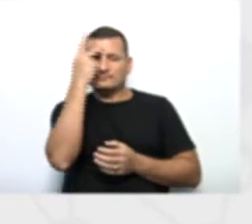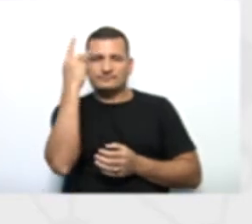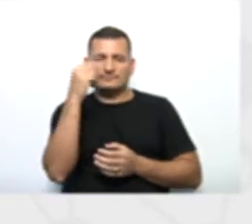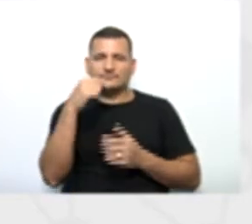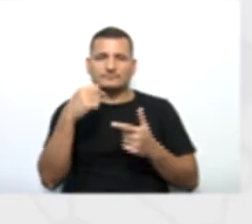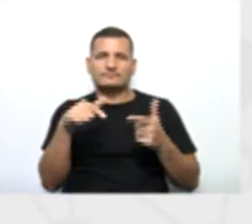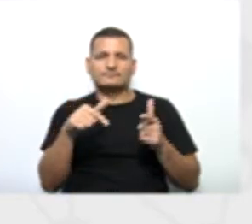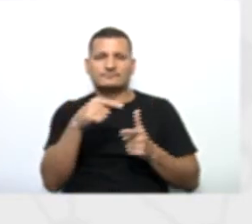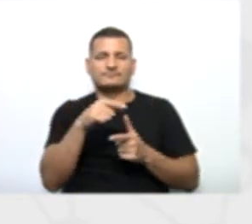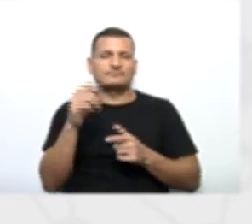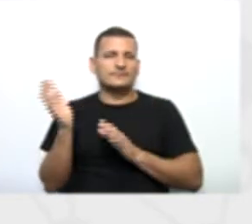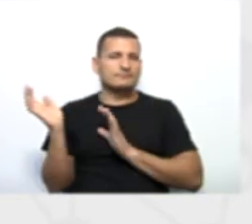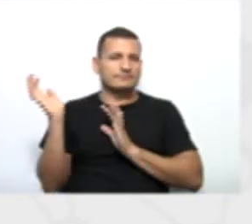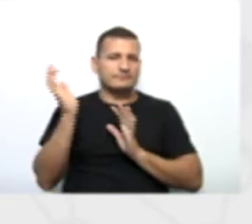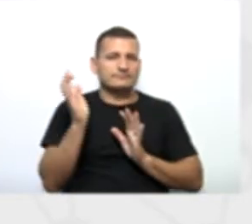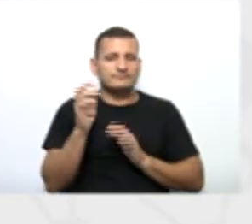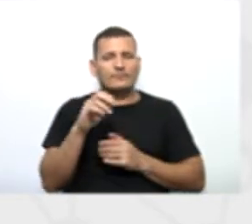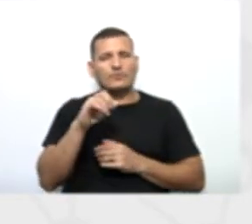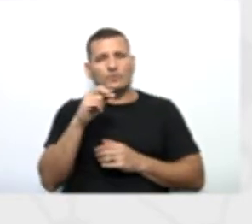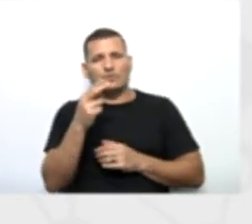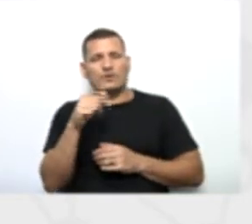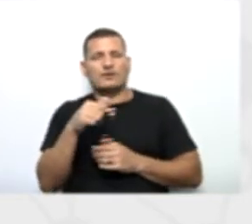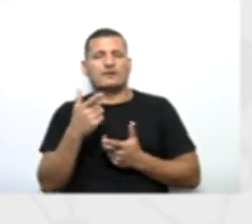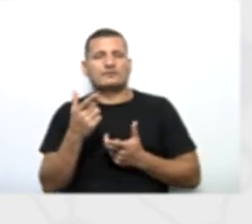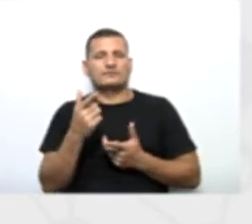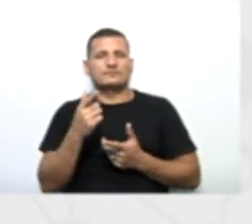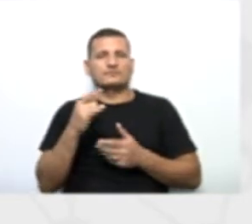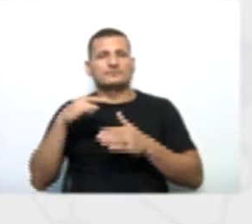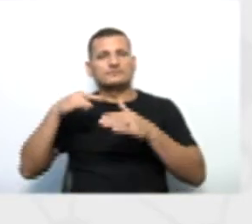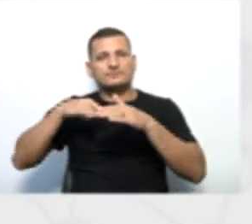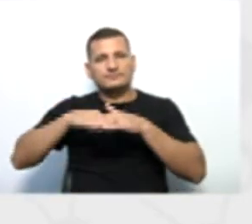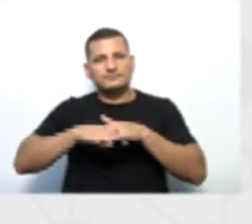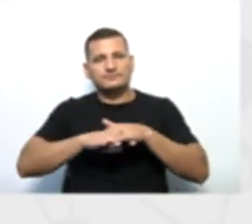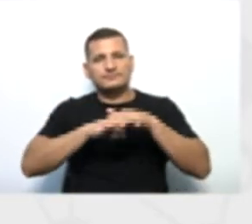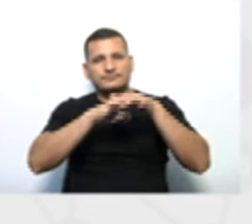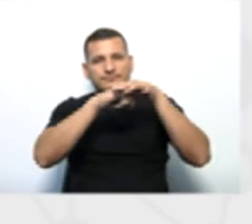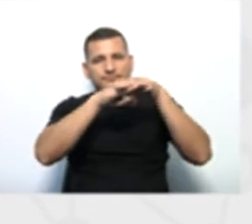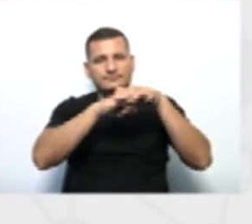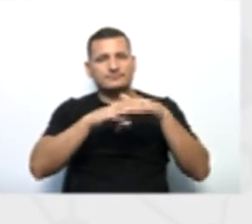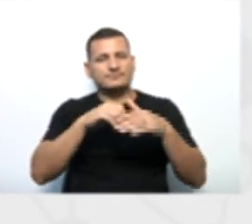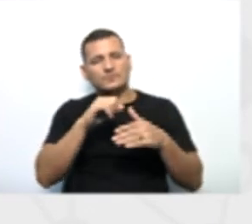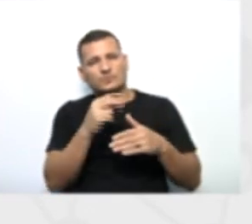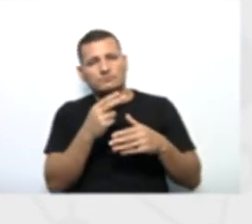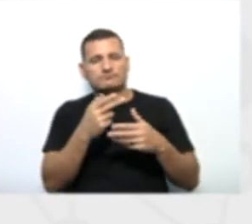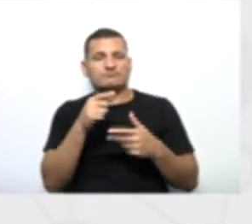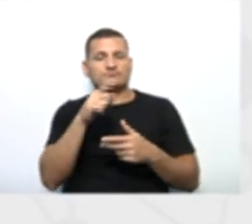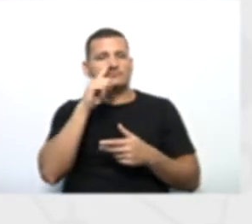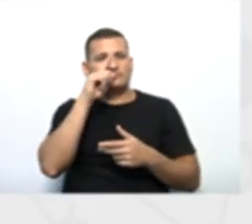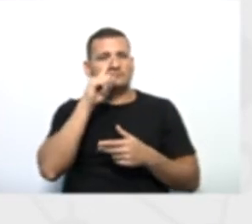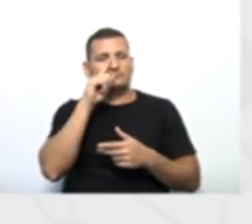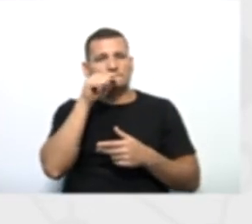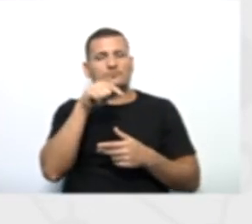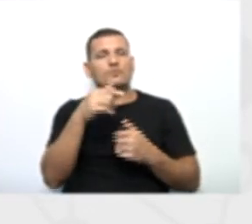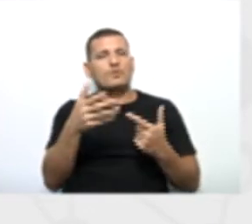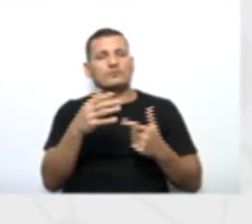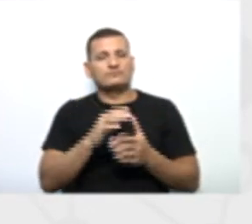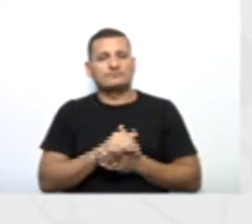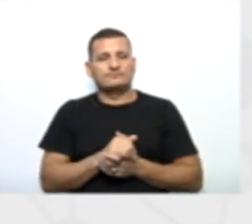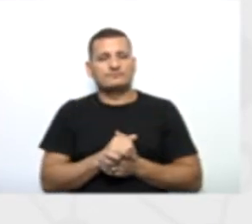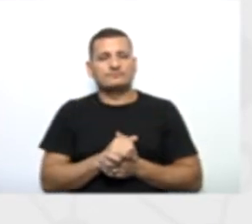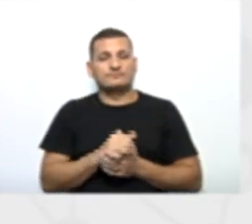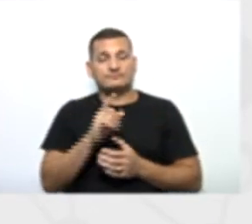se não é com uma empilhadeira, se não é com máquina, é carregando nas costas, pronto. Aqui já tem que tipo de risco, professor? Ah, tem um risco